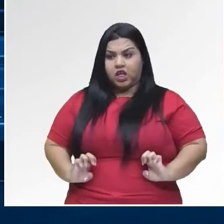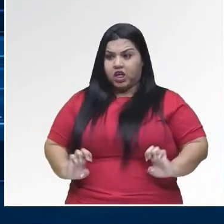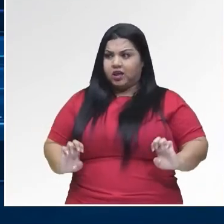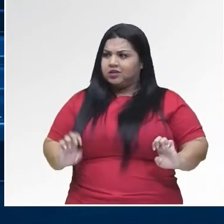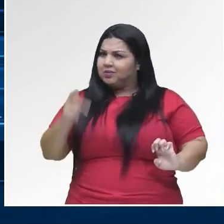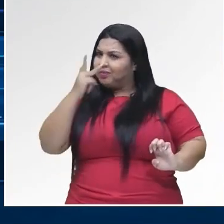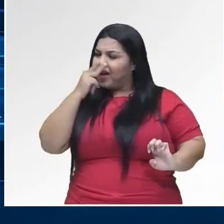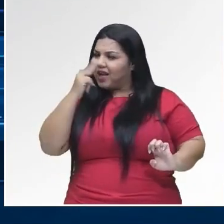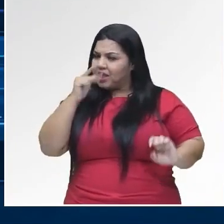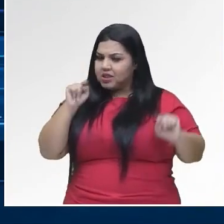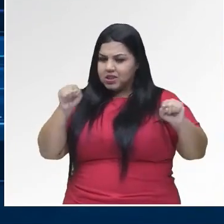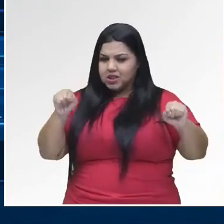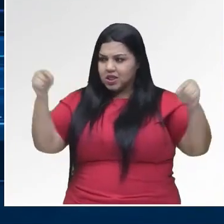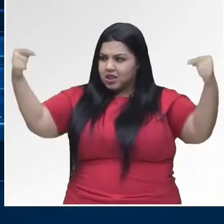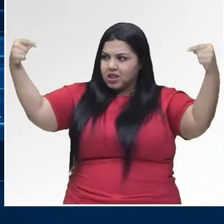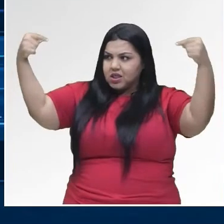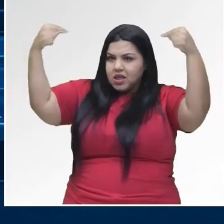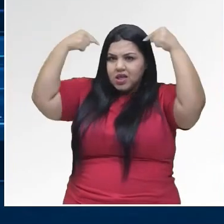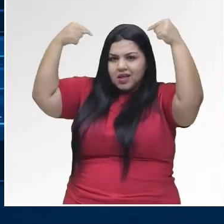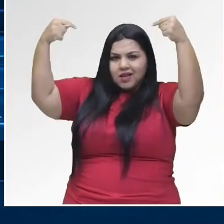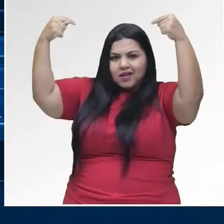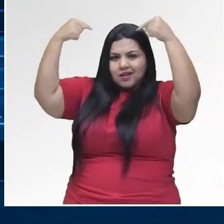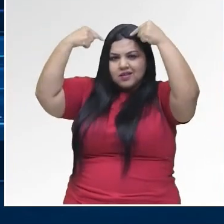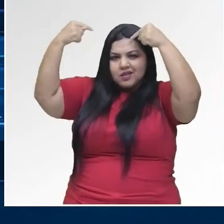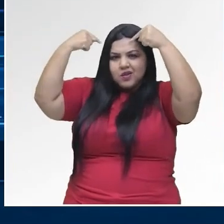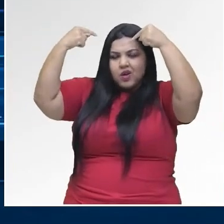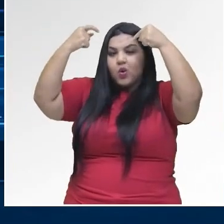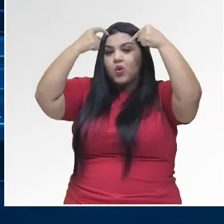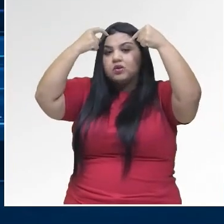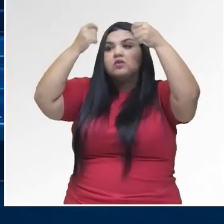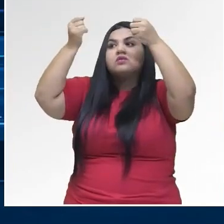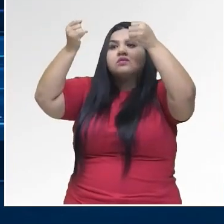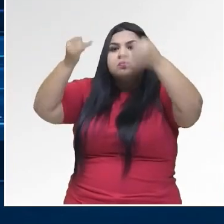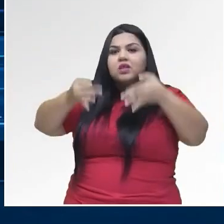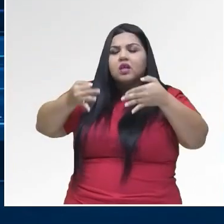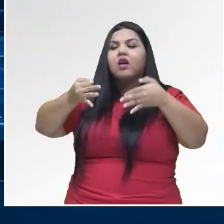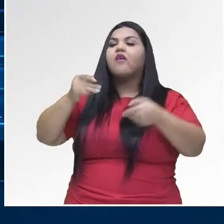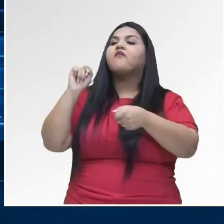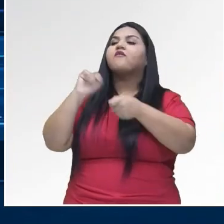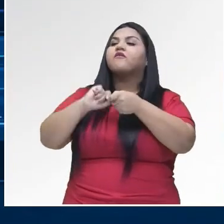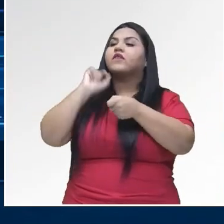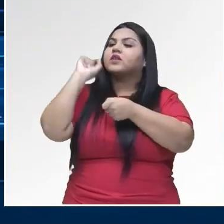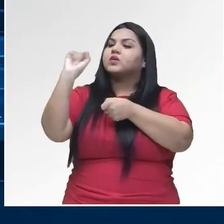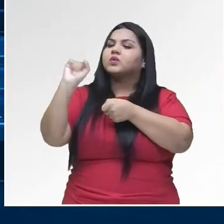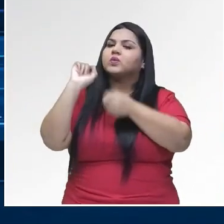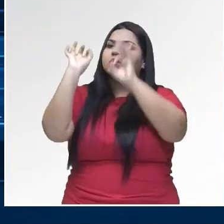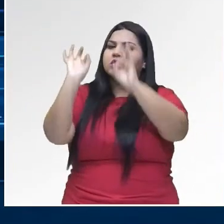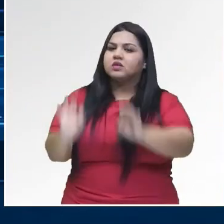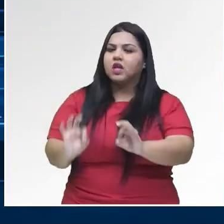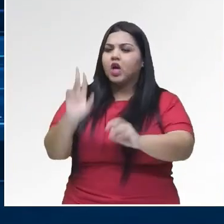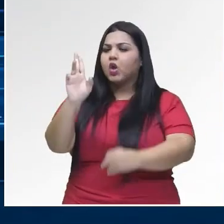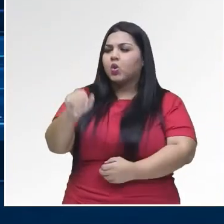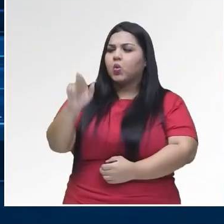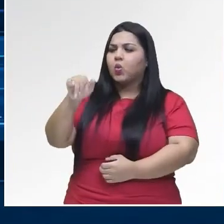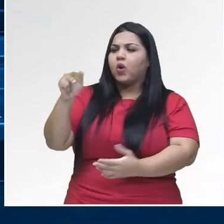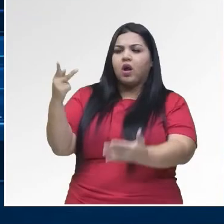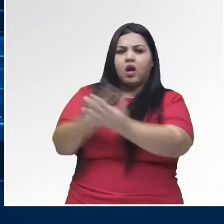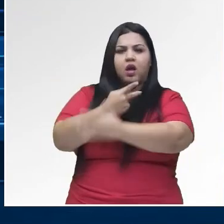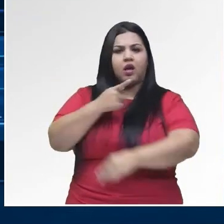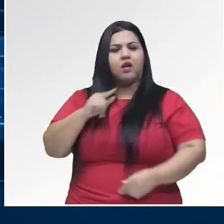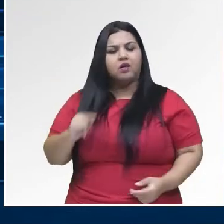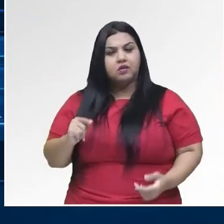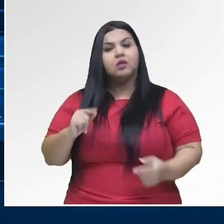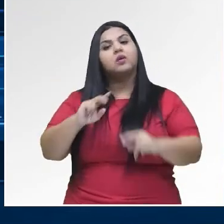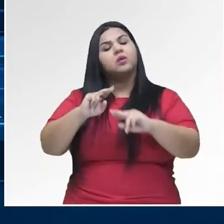aponta para a minha consciência que diz: faça o que é certo. Nunca faça o que é errado. Por isso que é